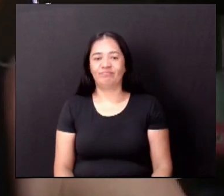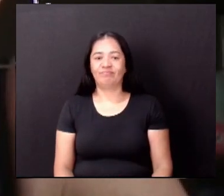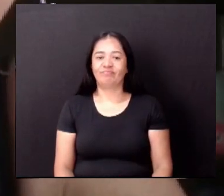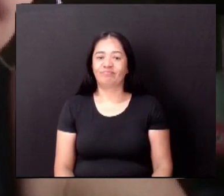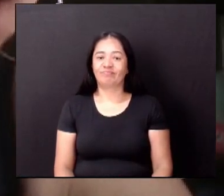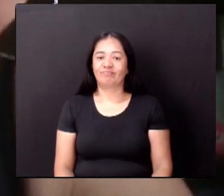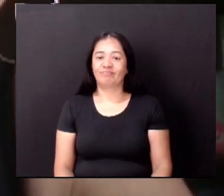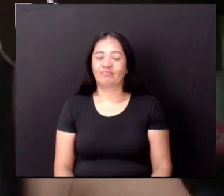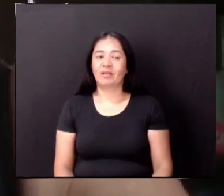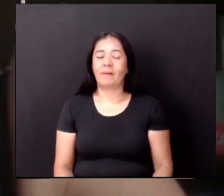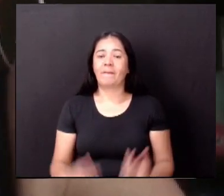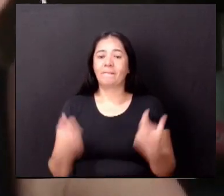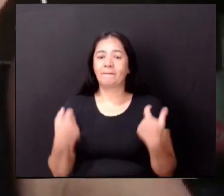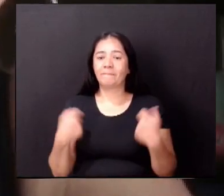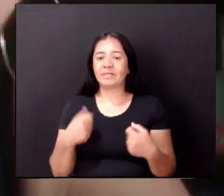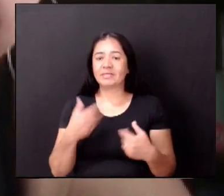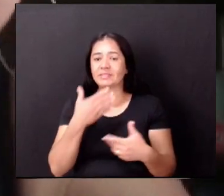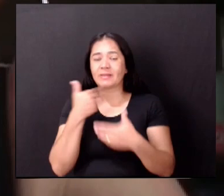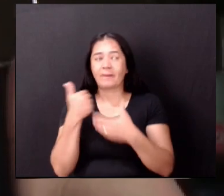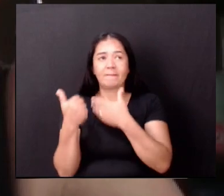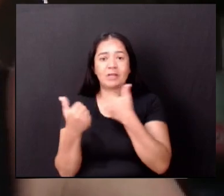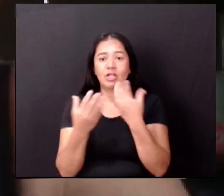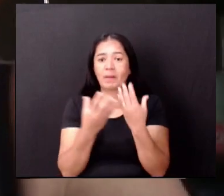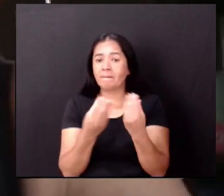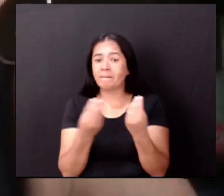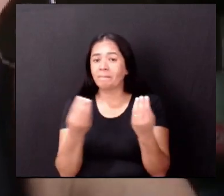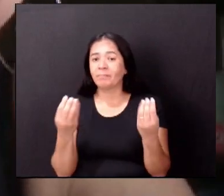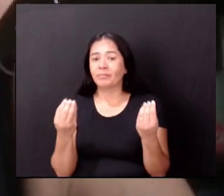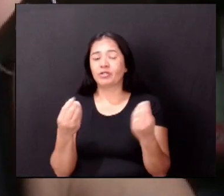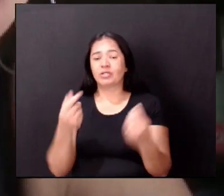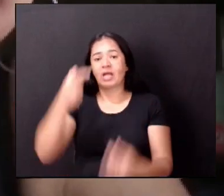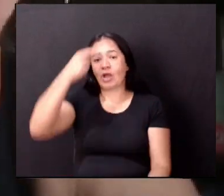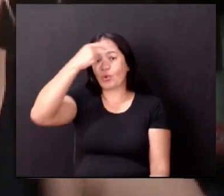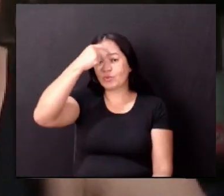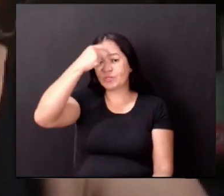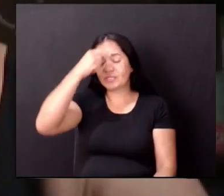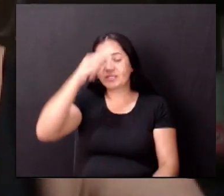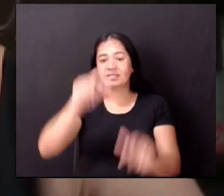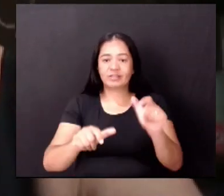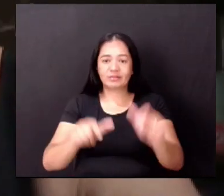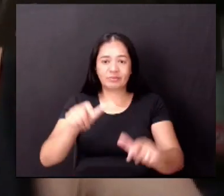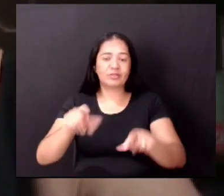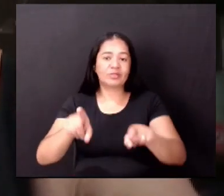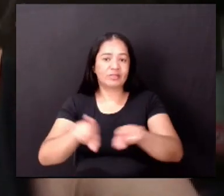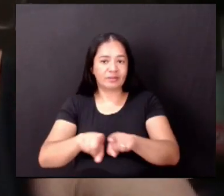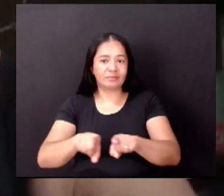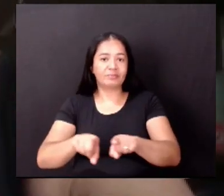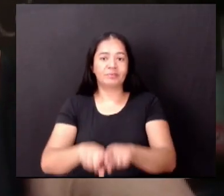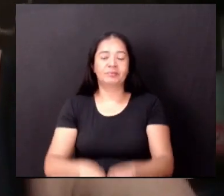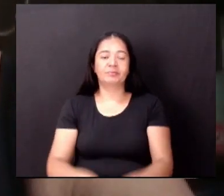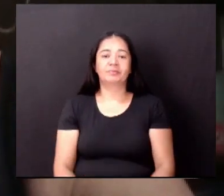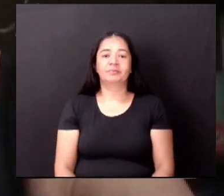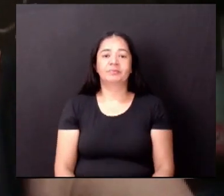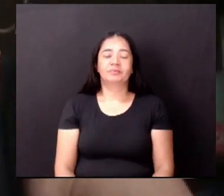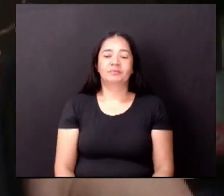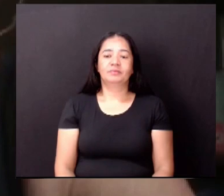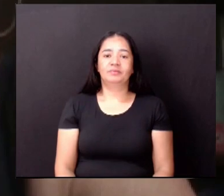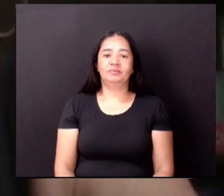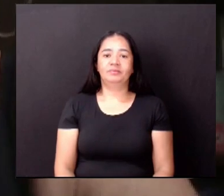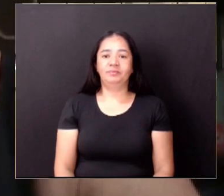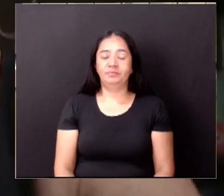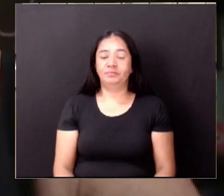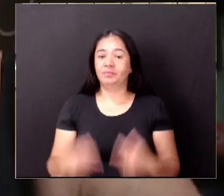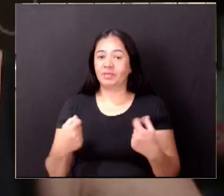apenas. Então, quer dizer, tem muito que melhorar, tem muito que melhorar a consciência das pessoas ainda em relação a isso,